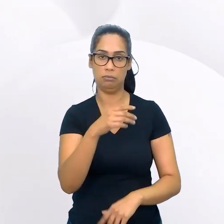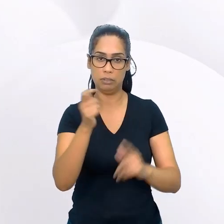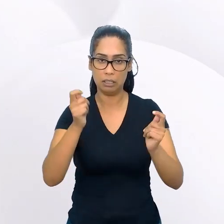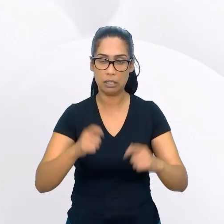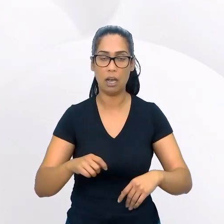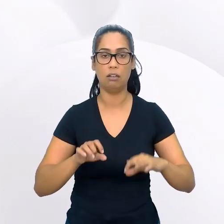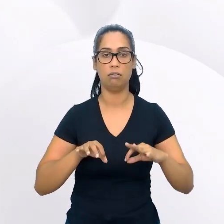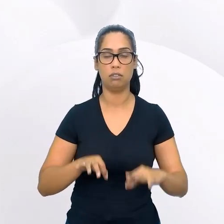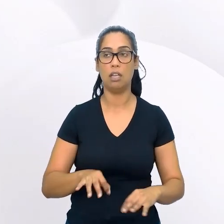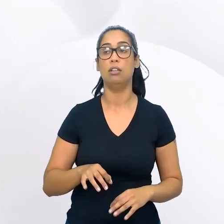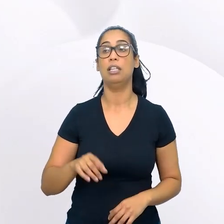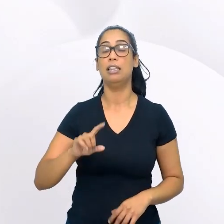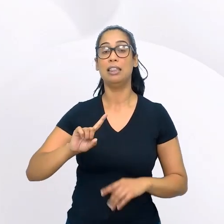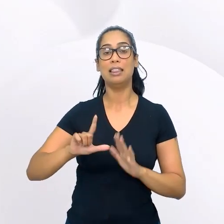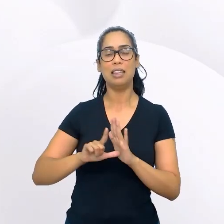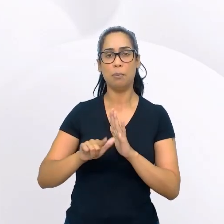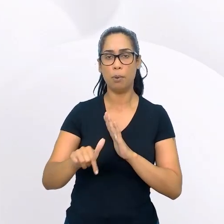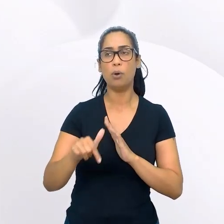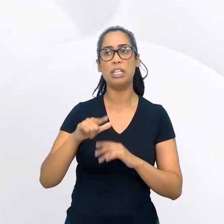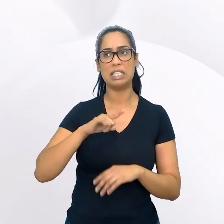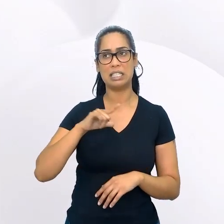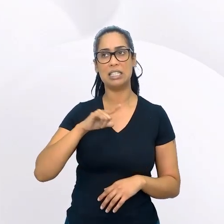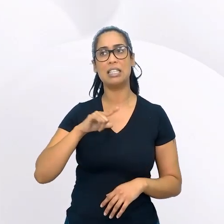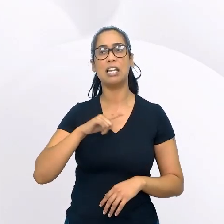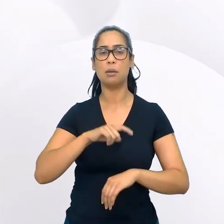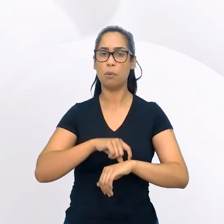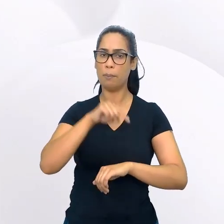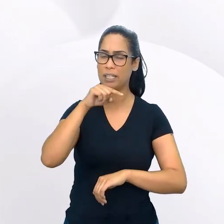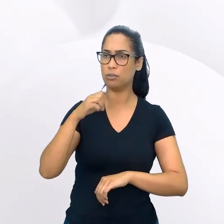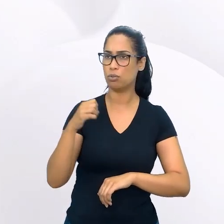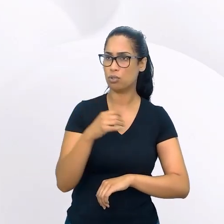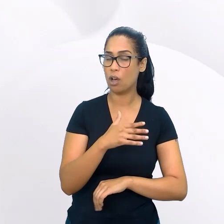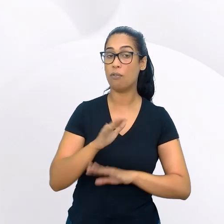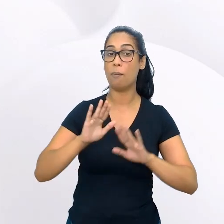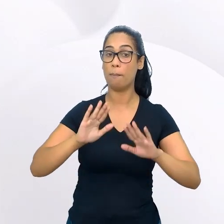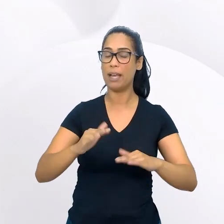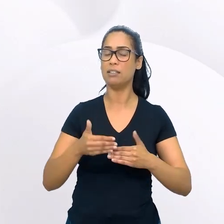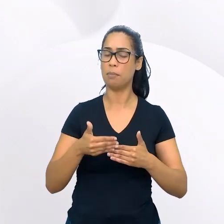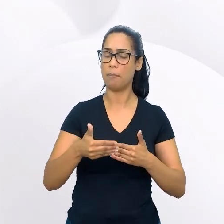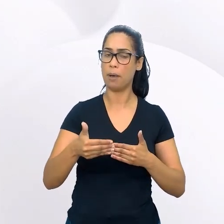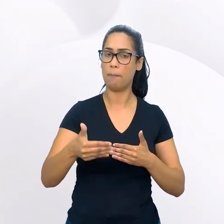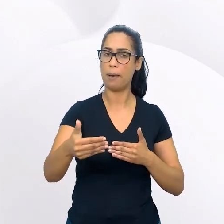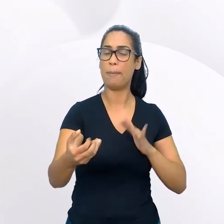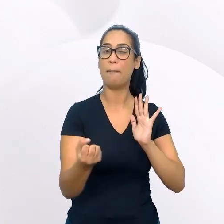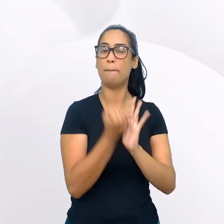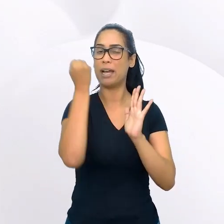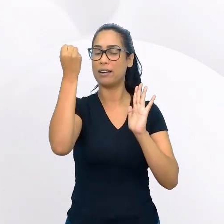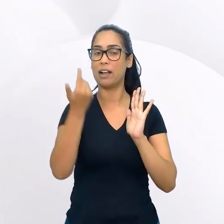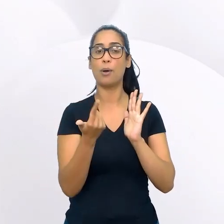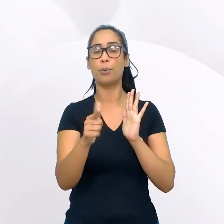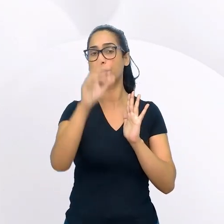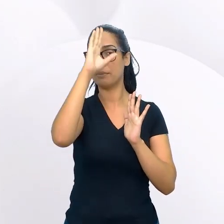alguns outros momentos e um próximo Marco se tem ali